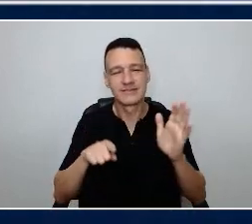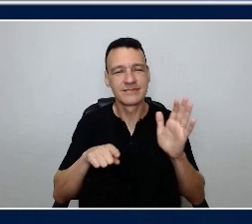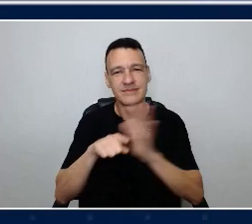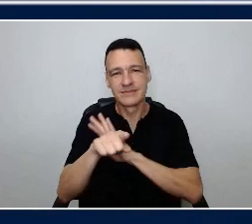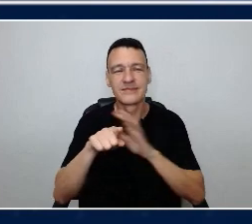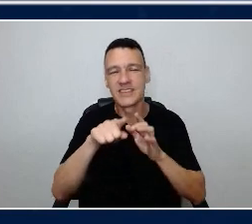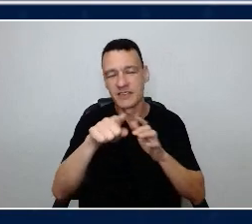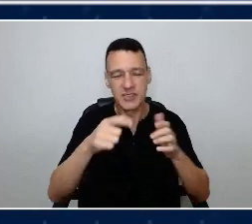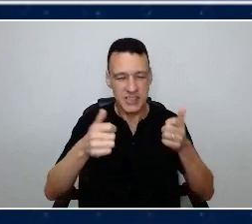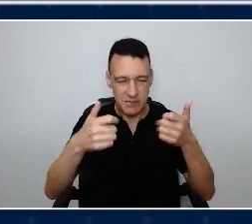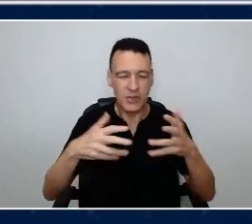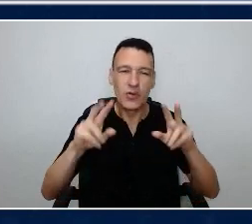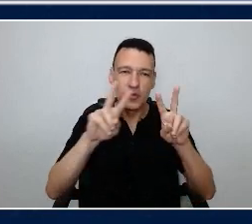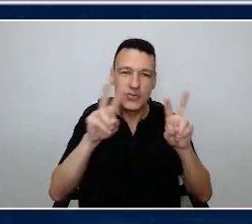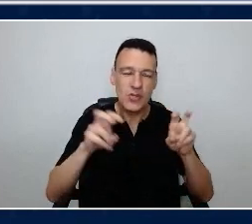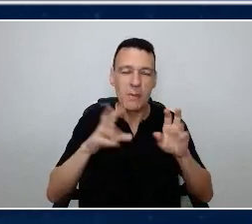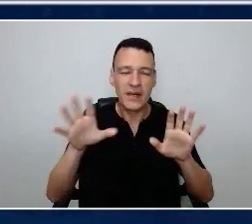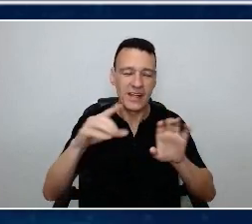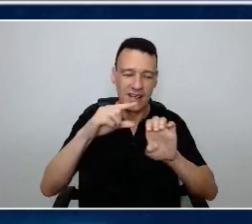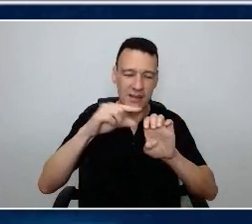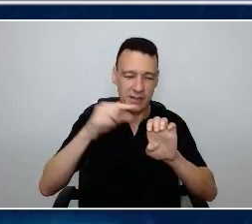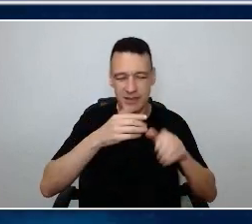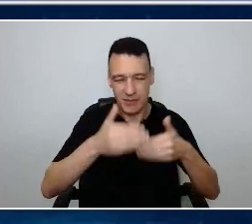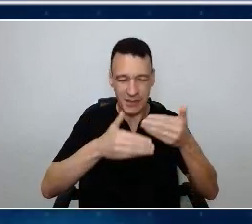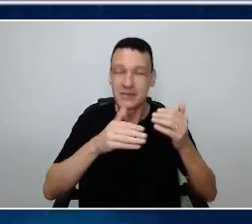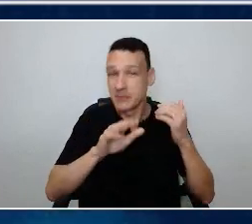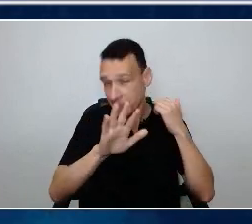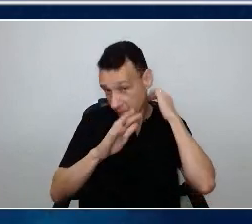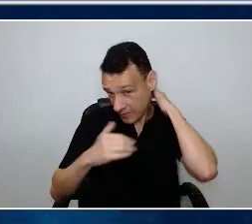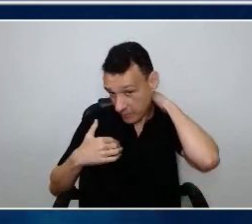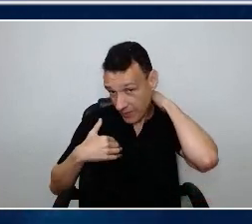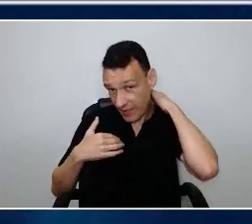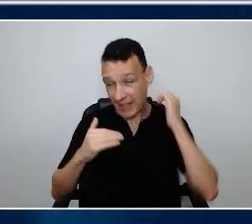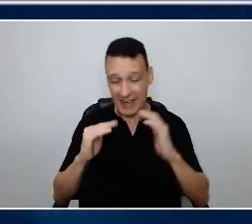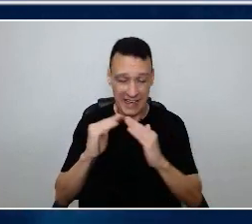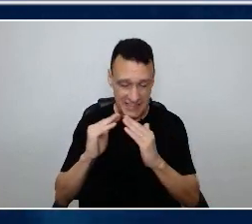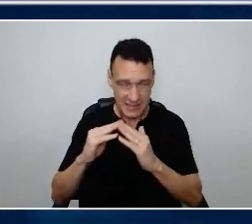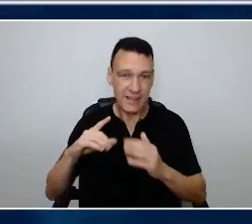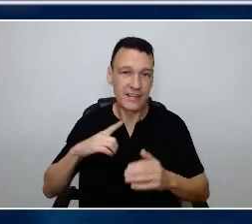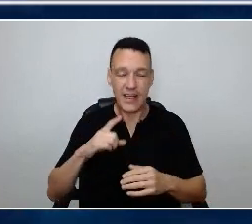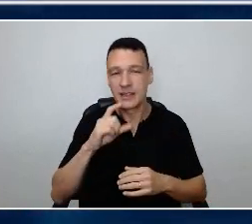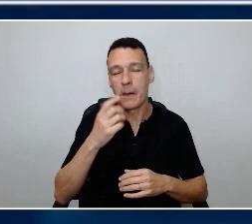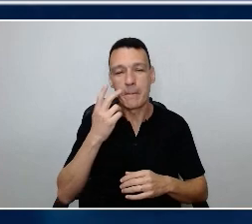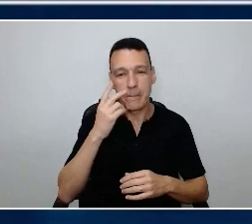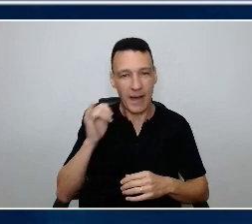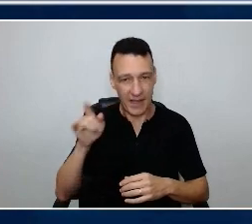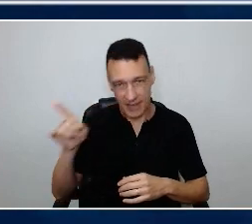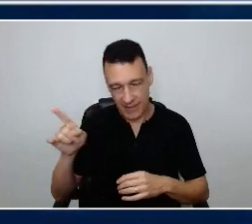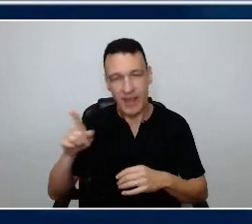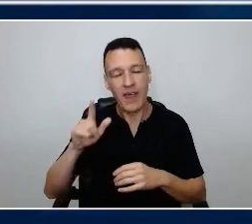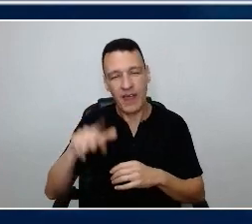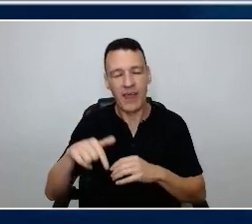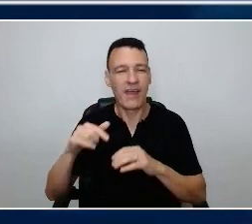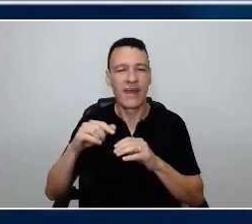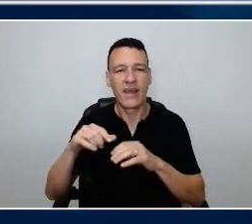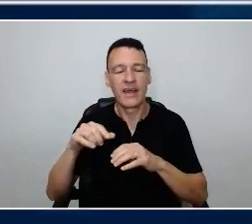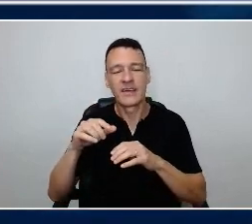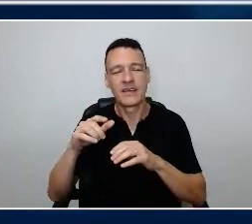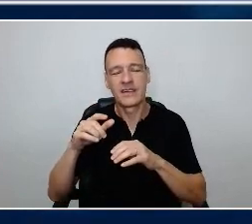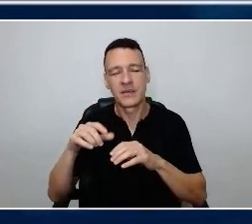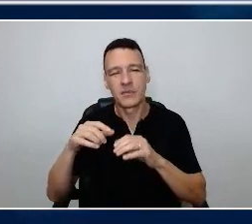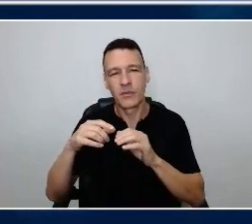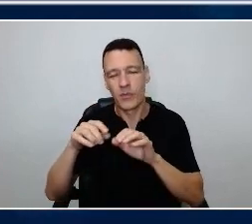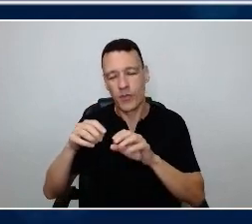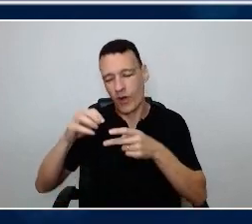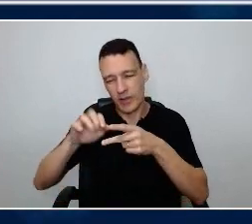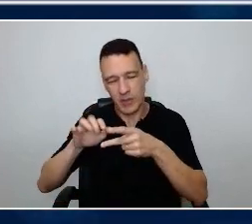empreendedora e lá em casa você tem painho que é programador e empreendedor tive vários negócios você tem nossa irmã